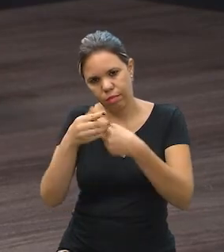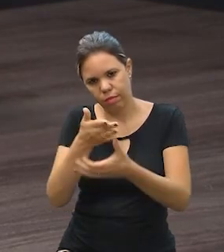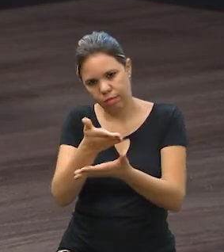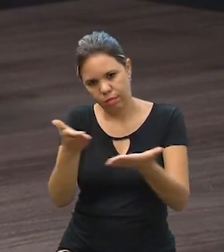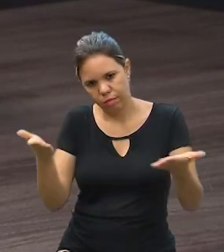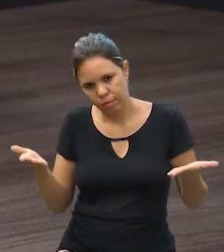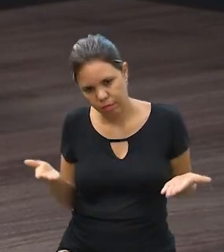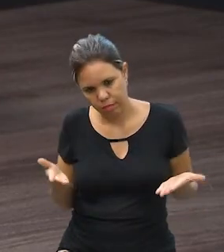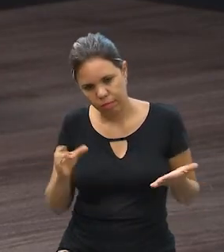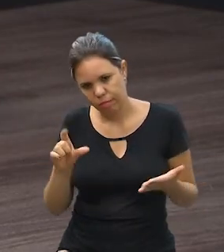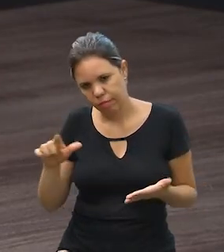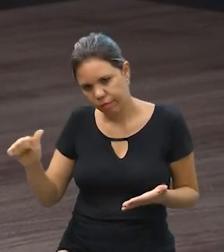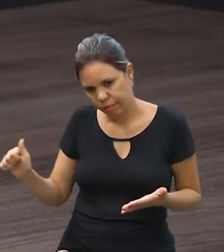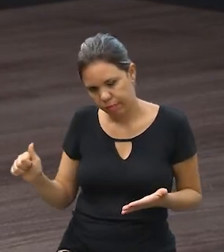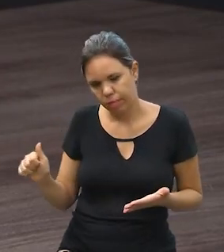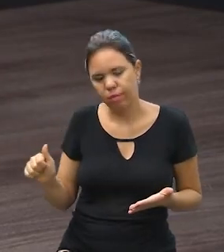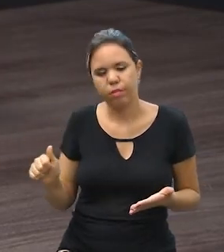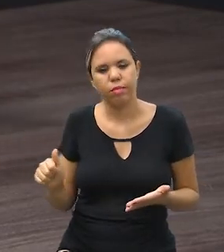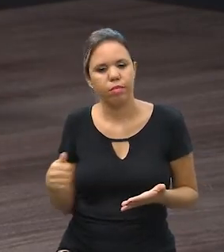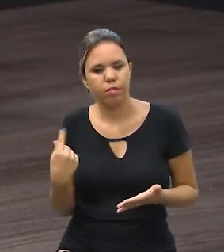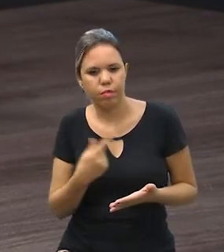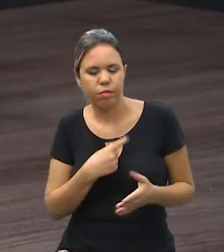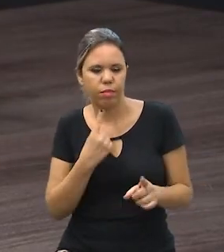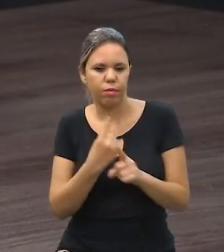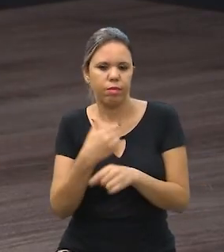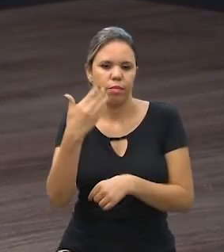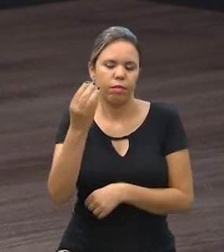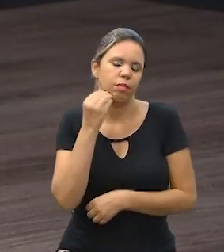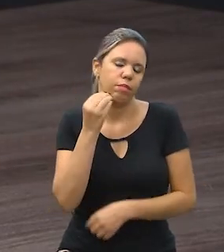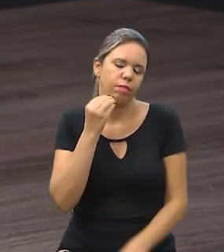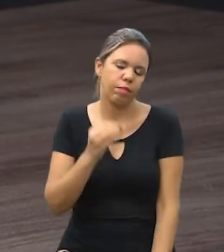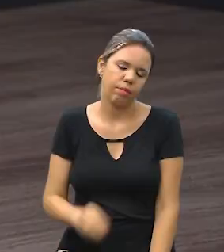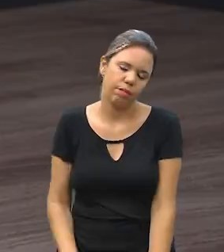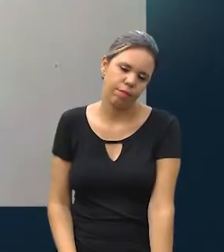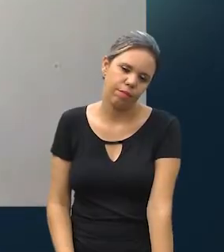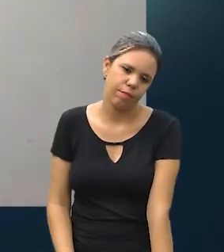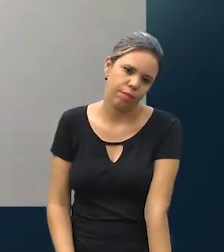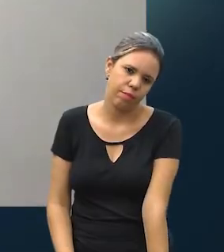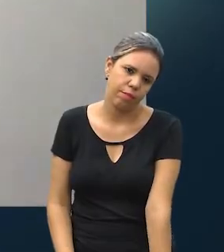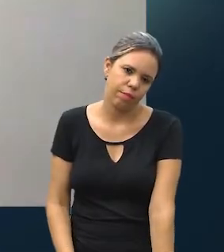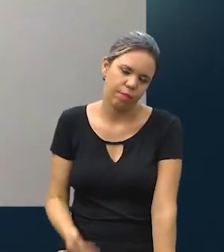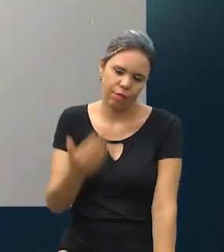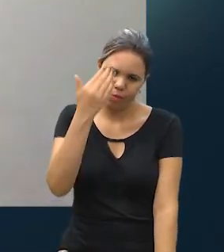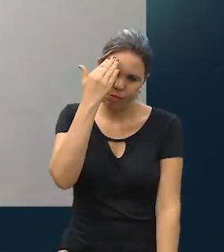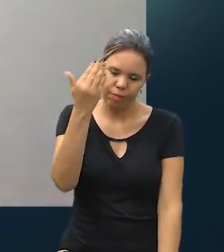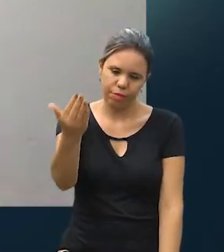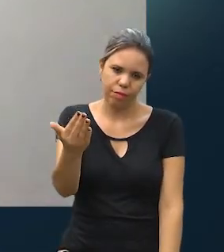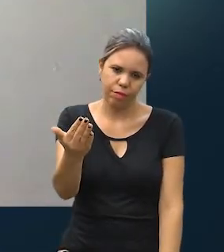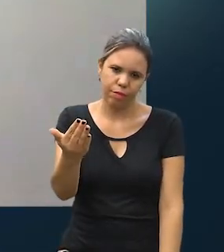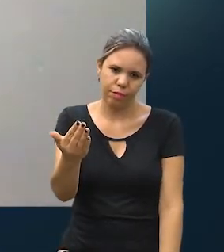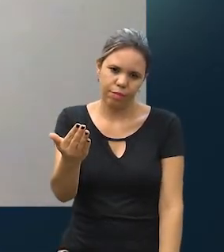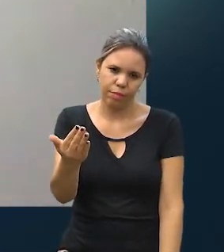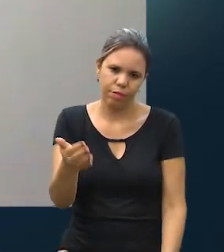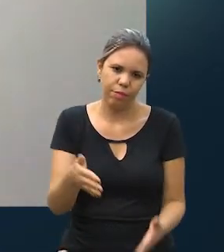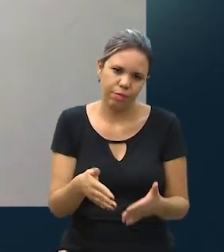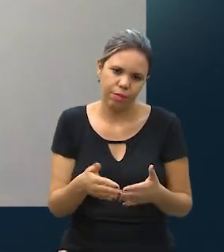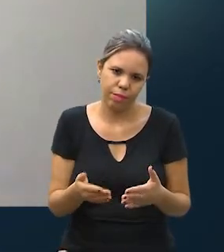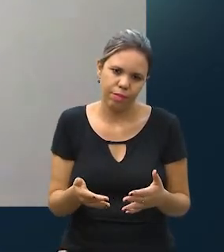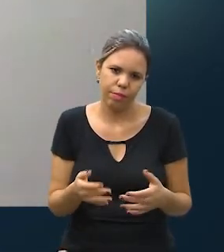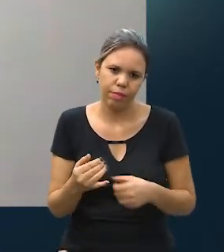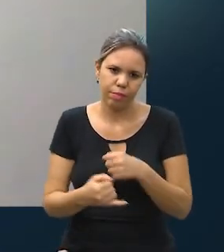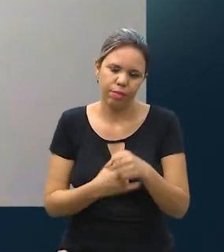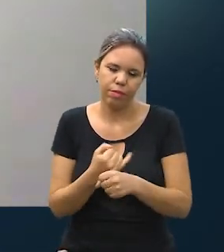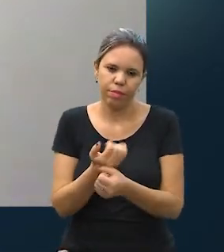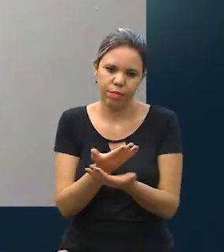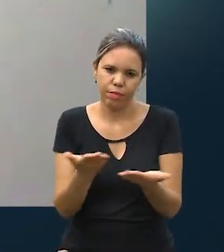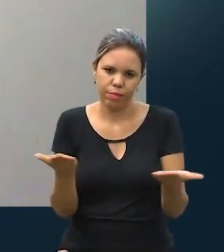para você e para a Cláudia, e a gente se fala numa outra oportunidade. Obrigada, gente. Por favor, entre na plataforma